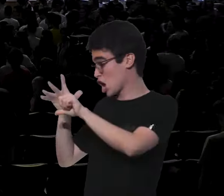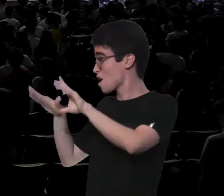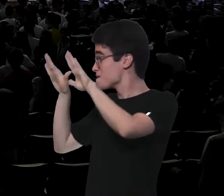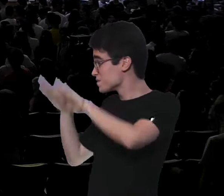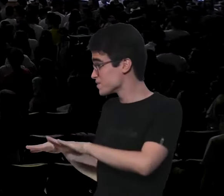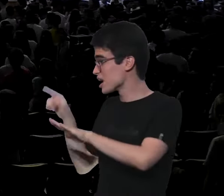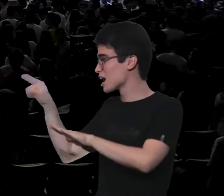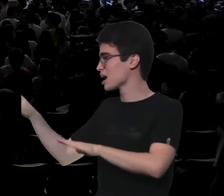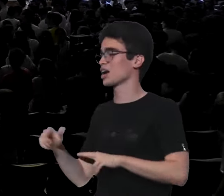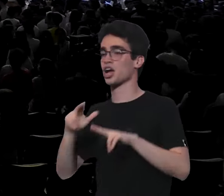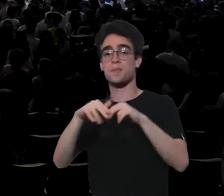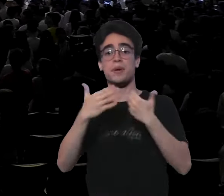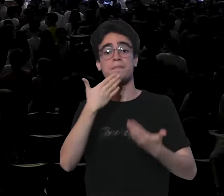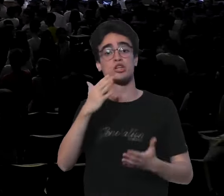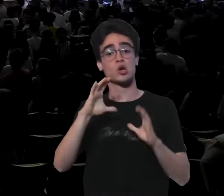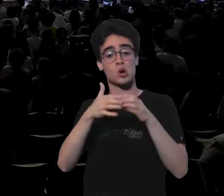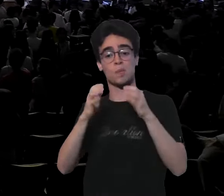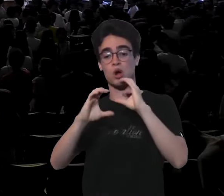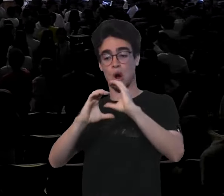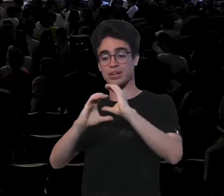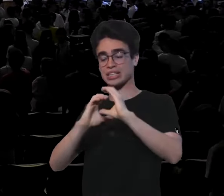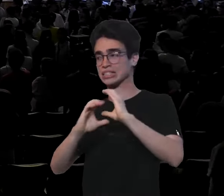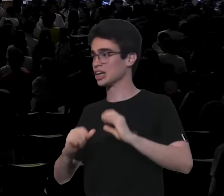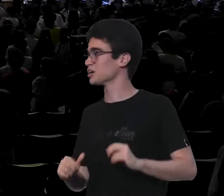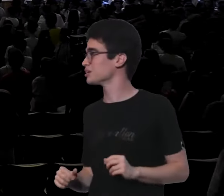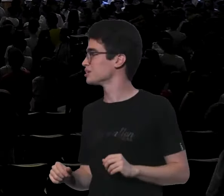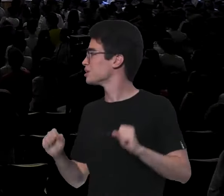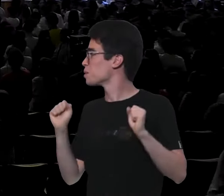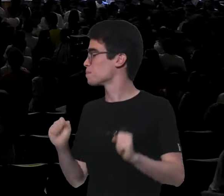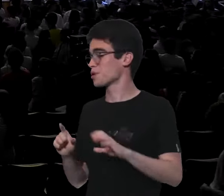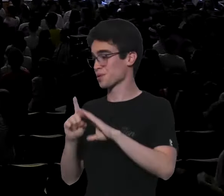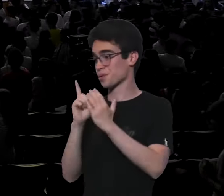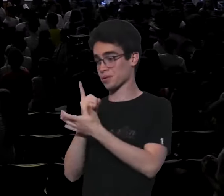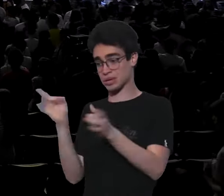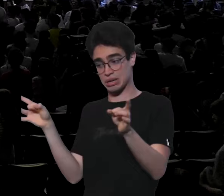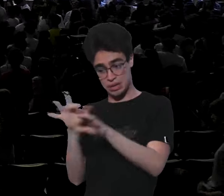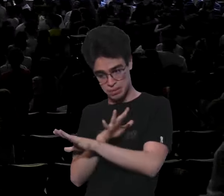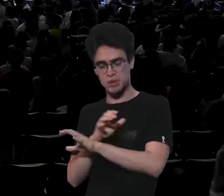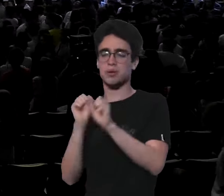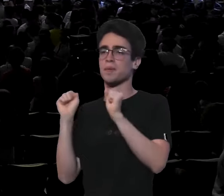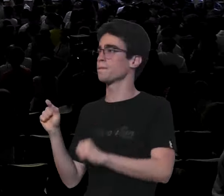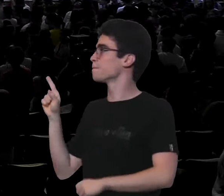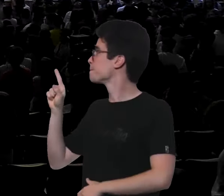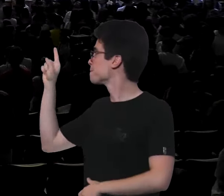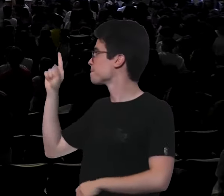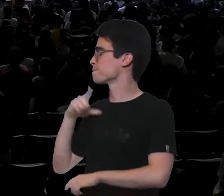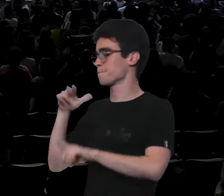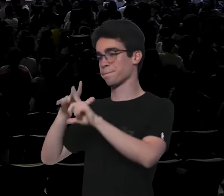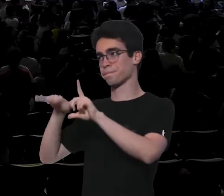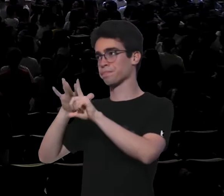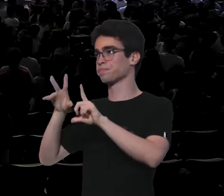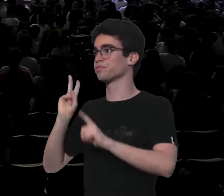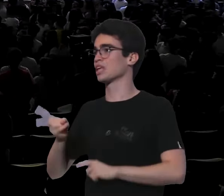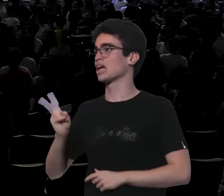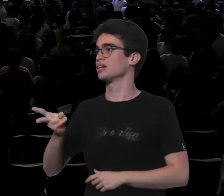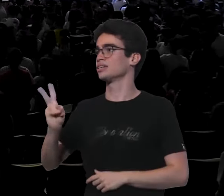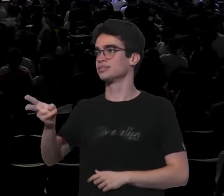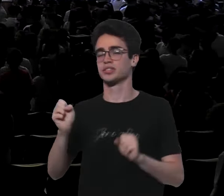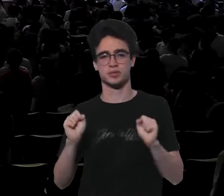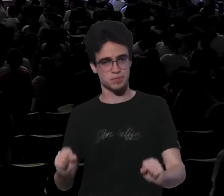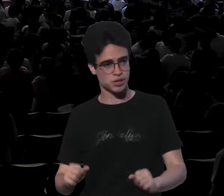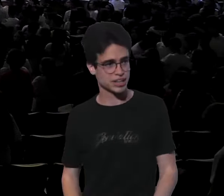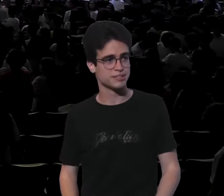Inclusive eu quero pedir para a comunicação, pede aí pessoal da produção, para mesmo quando terminar o culto, o QR Code continuar ali. Faz silêncio